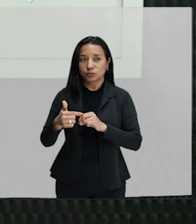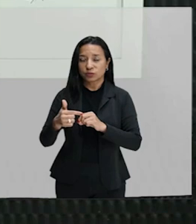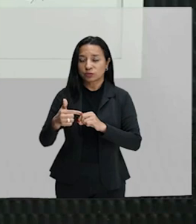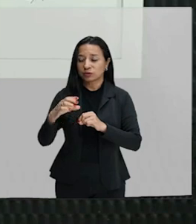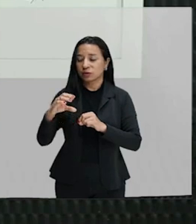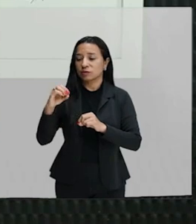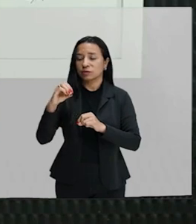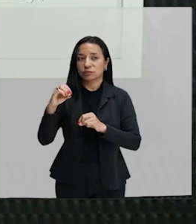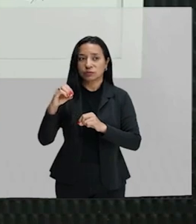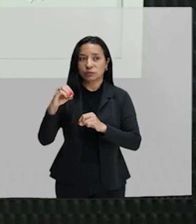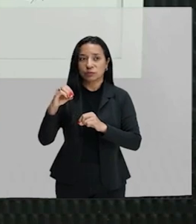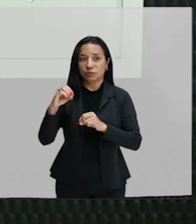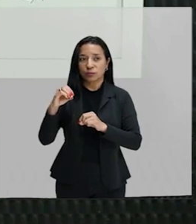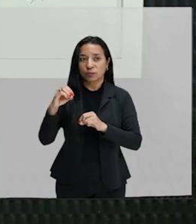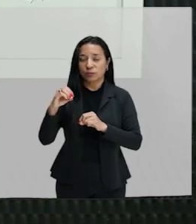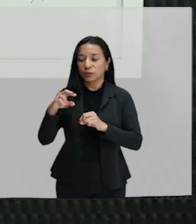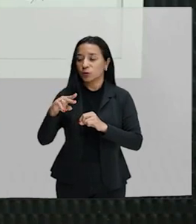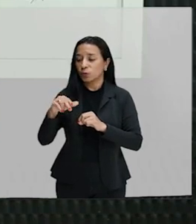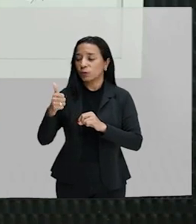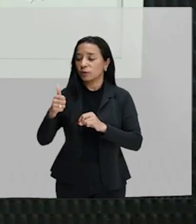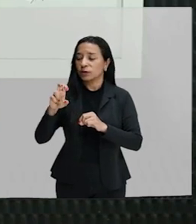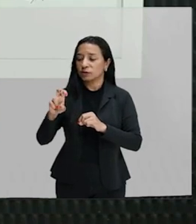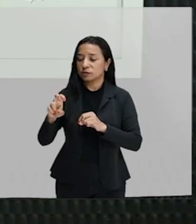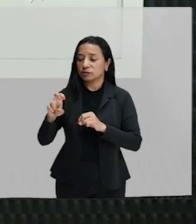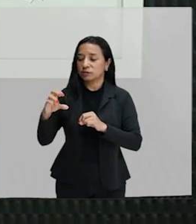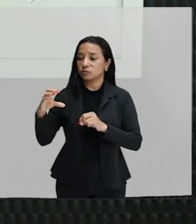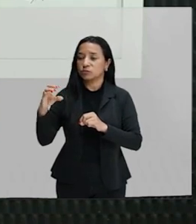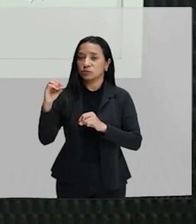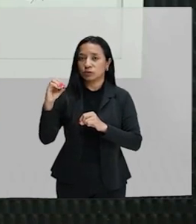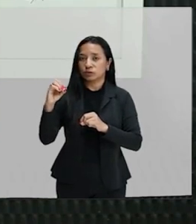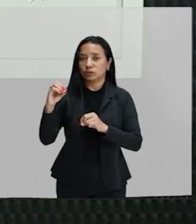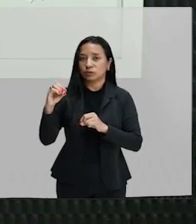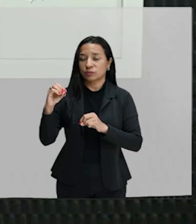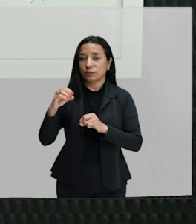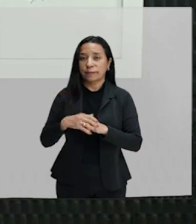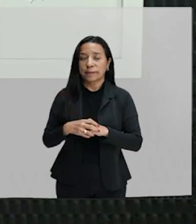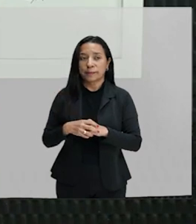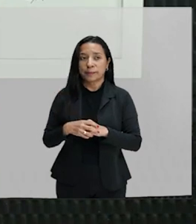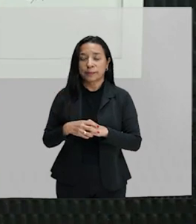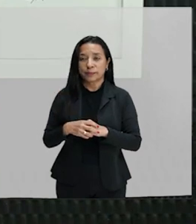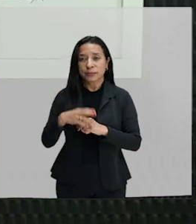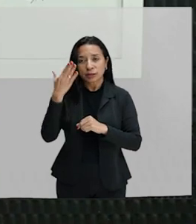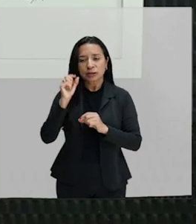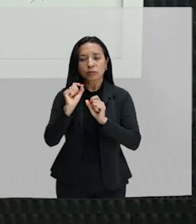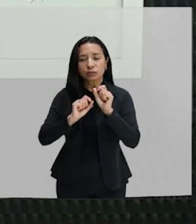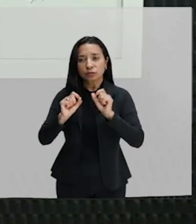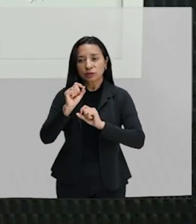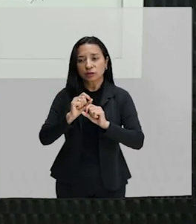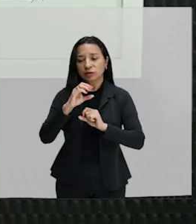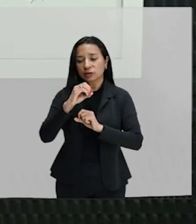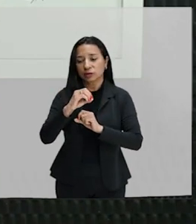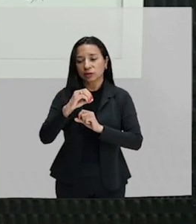15 - 0 vai dar 15 eu entro na minha chego na minha variação então eu sei o seguinte que 0